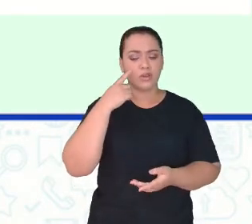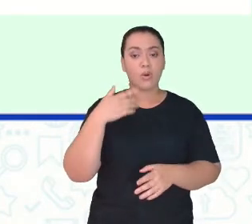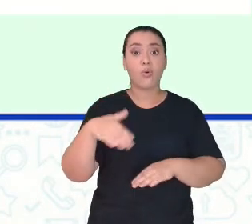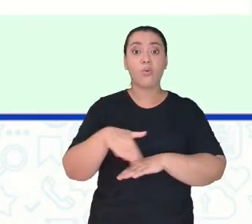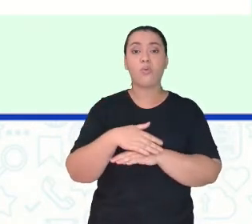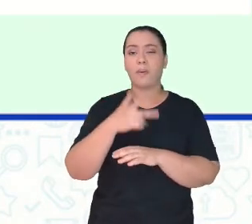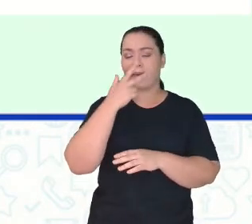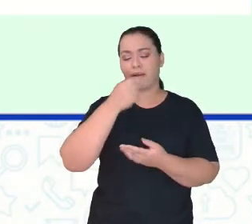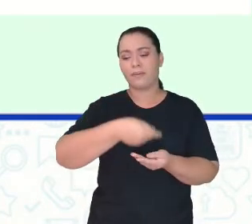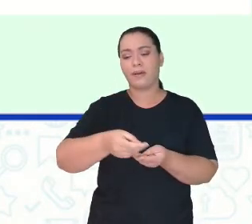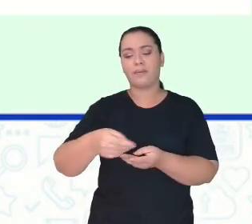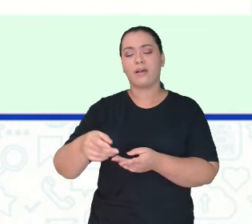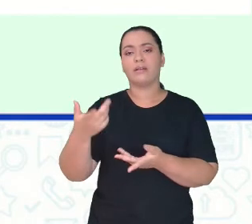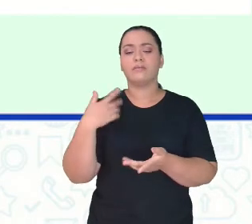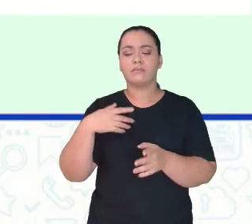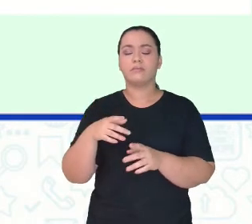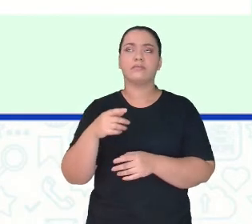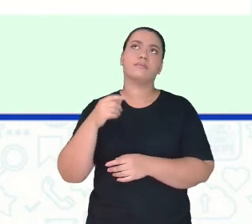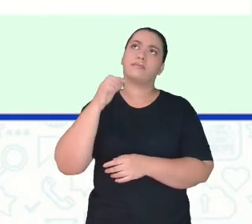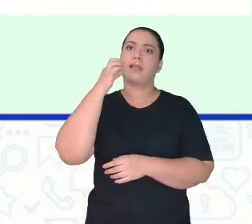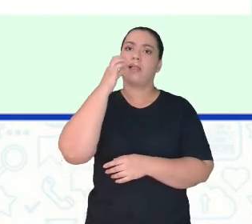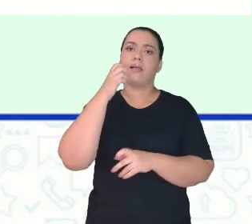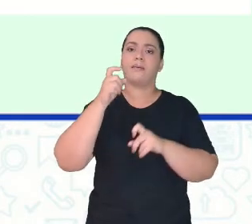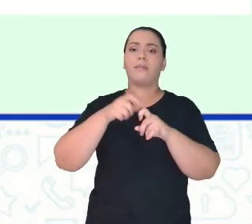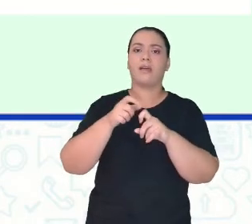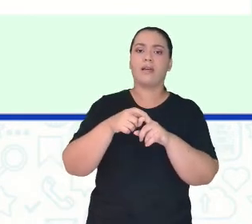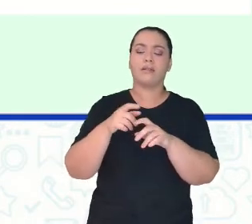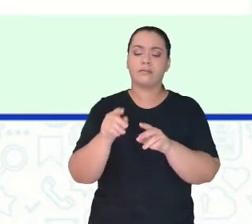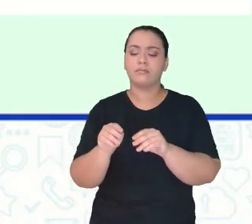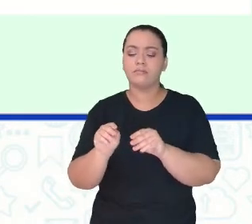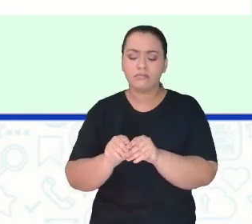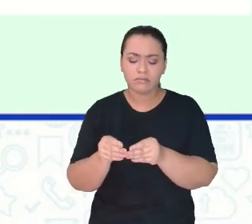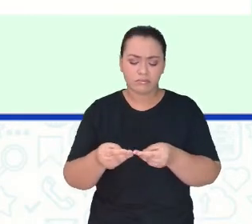na recepção do dentista sobre, sei